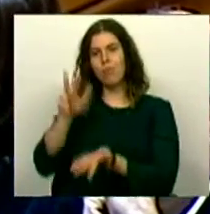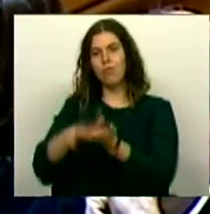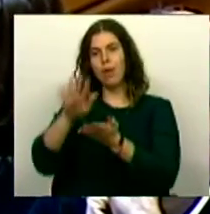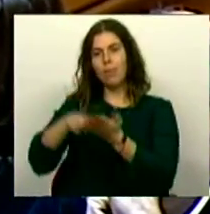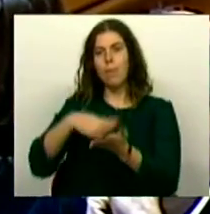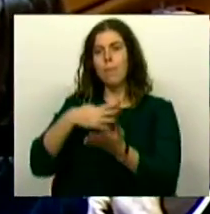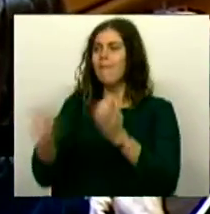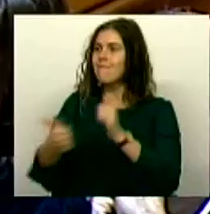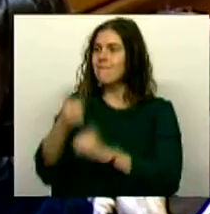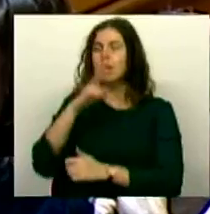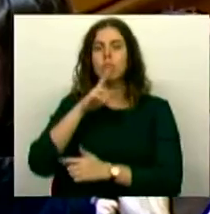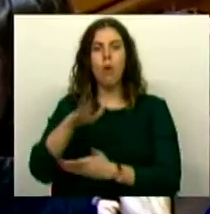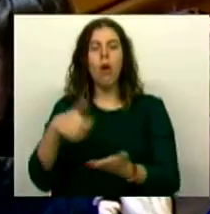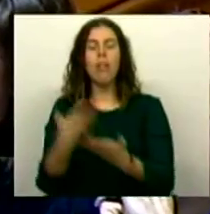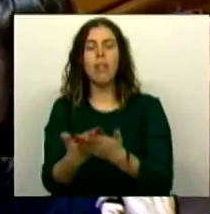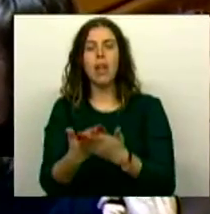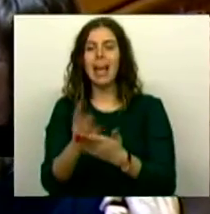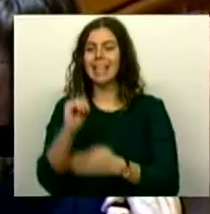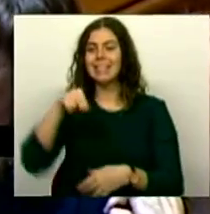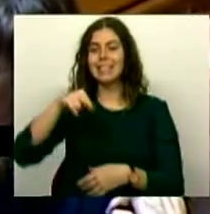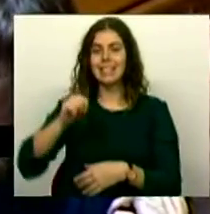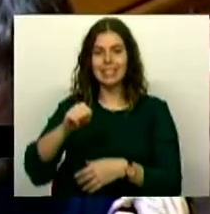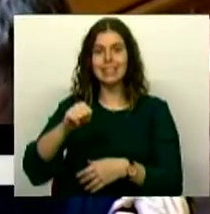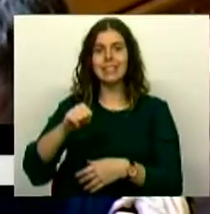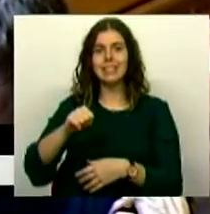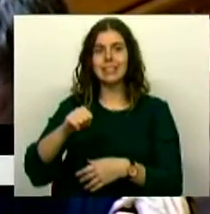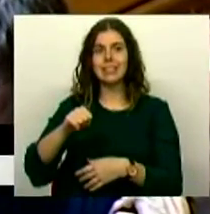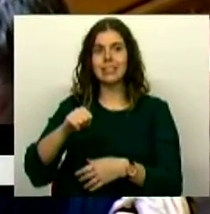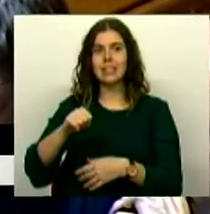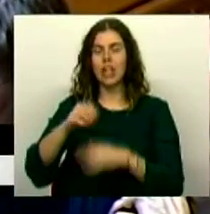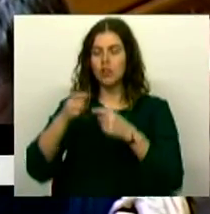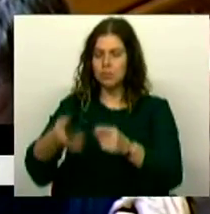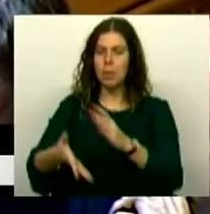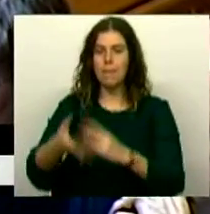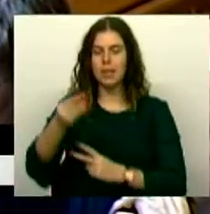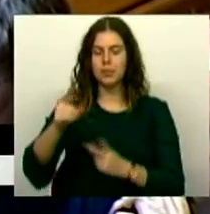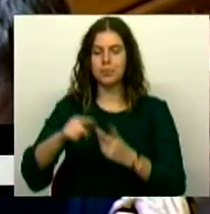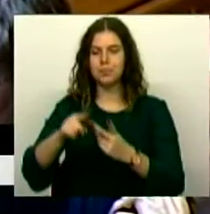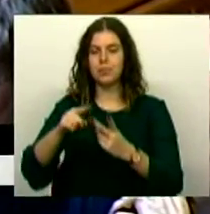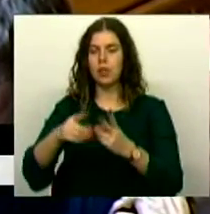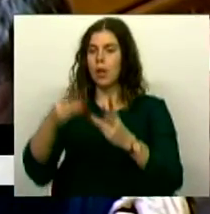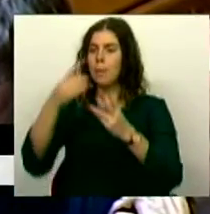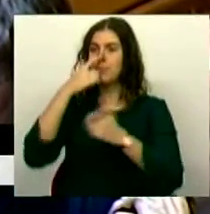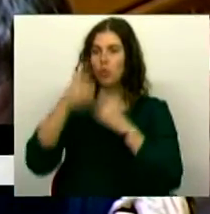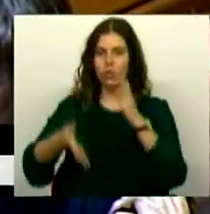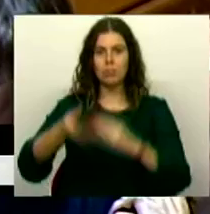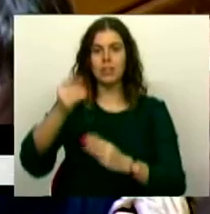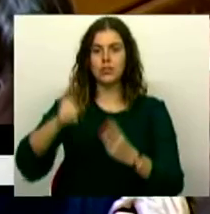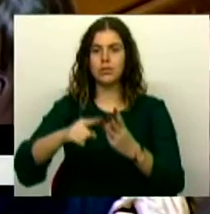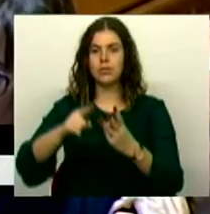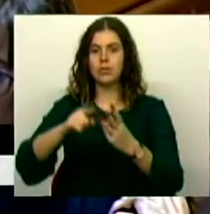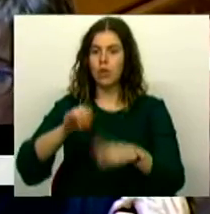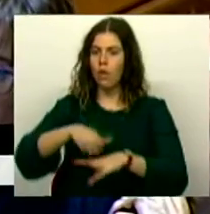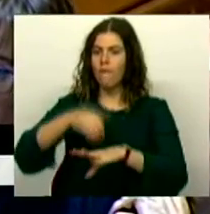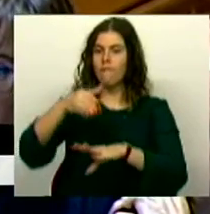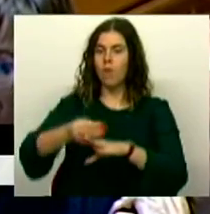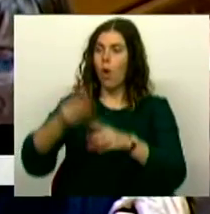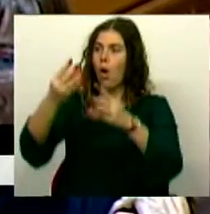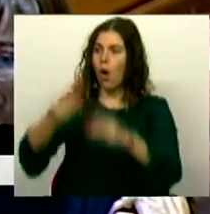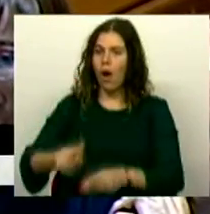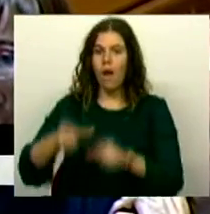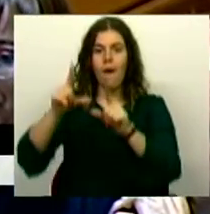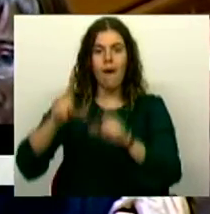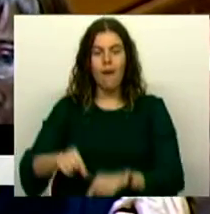plano de melhoria de resposta do SNS com mais investimento, com mais recursos humanos, com um reforço